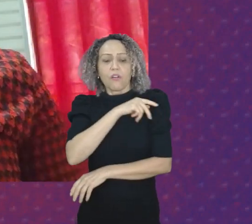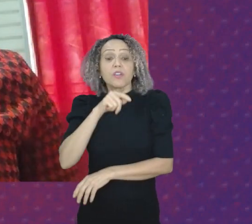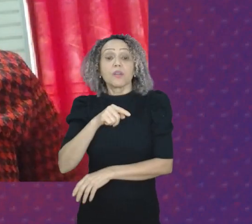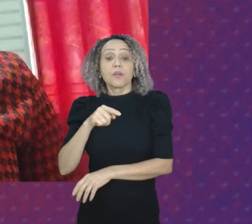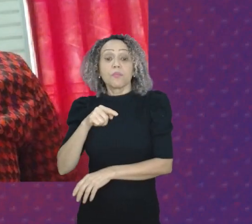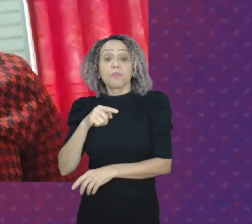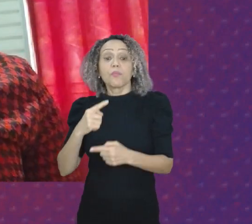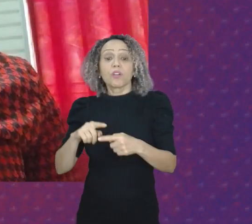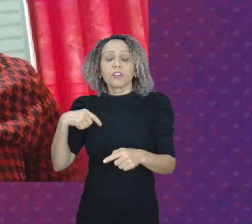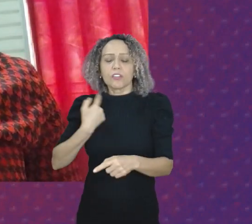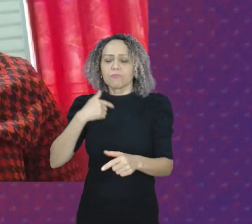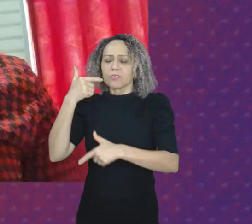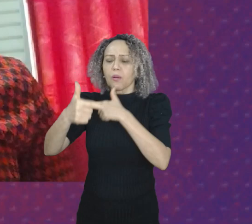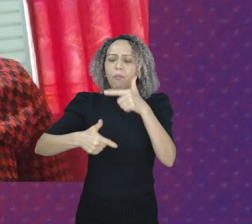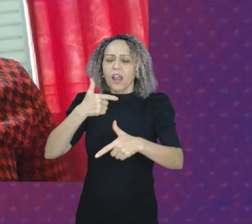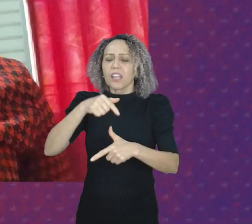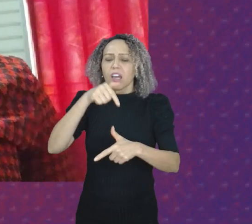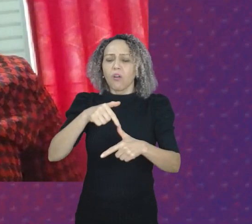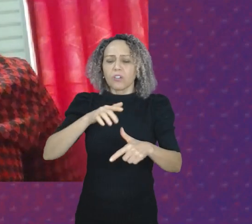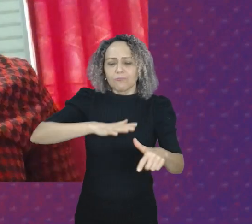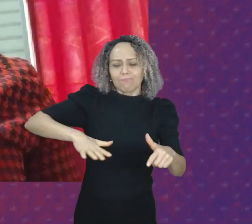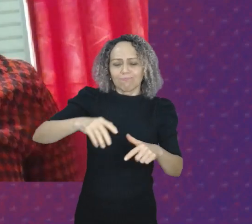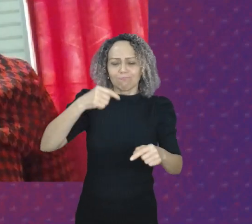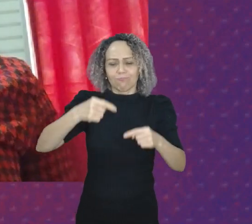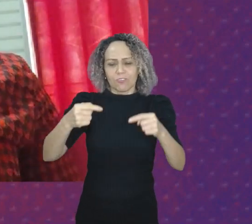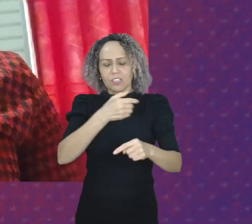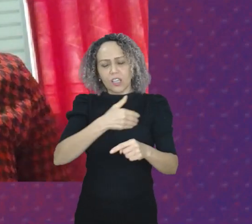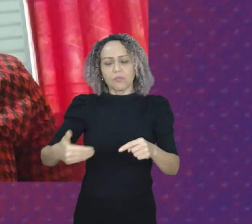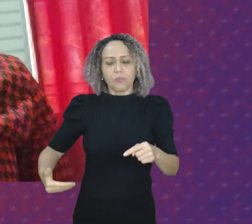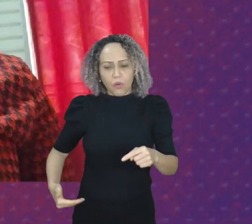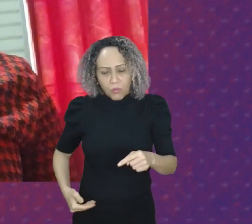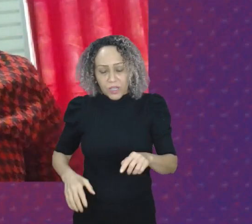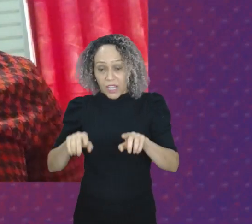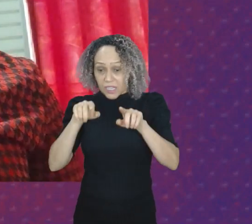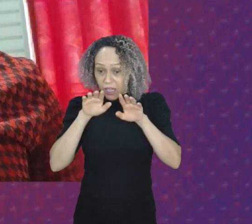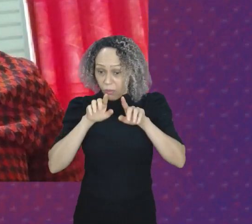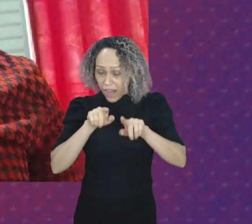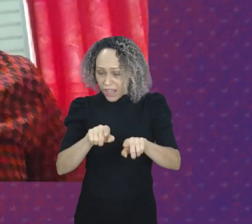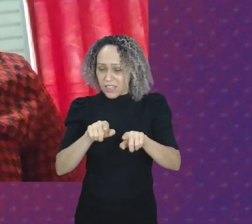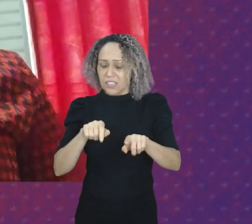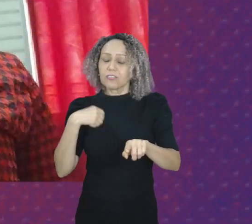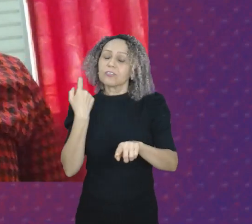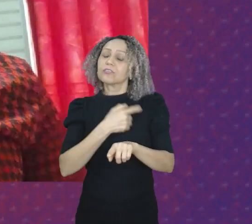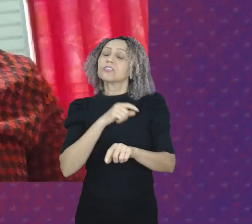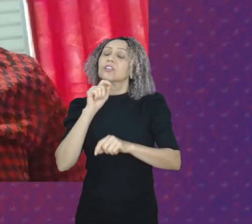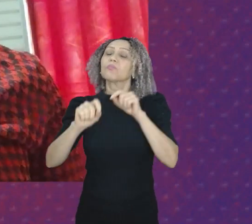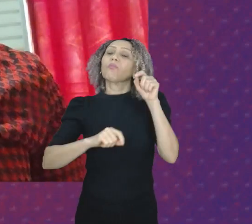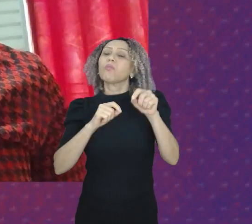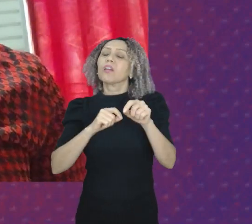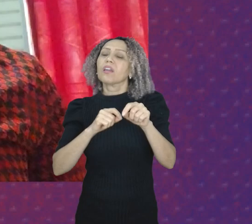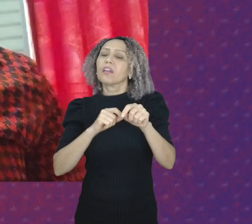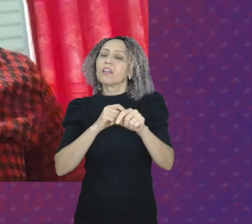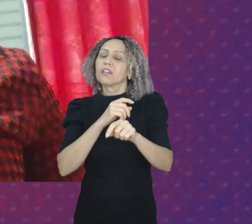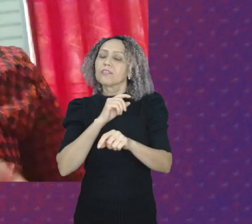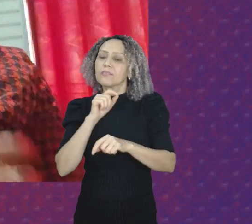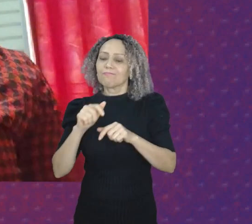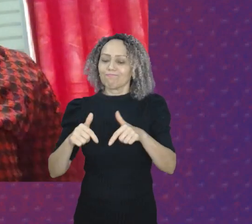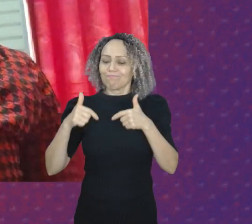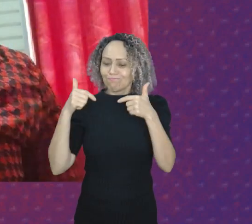E é dessa forma que a gente tenta fazer acontecer algumas ações e